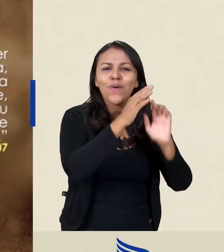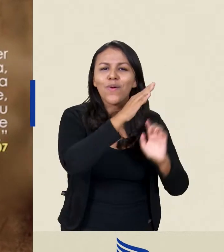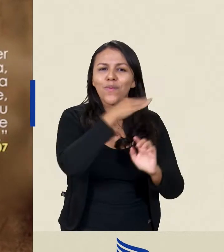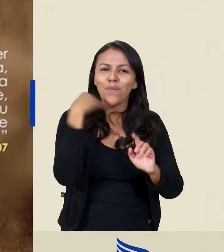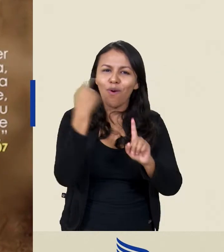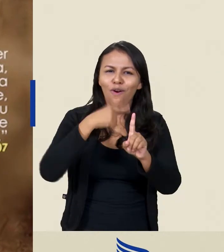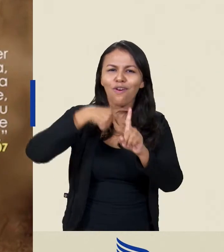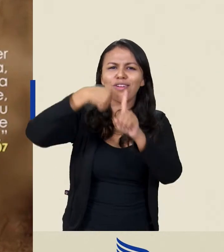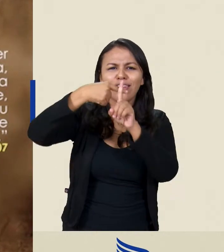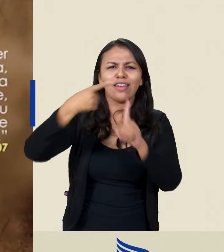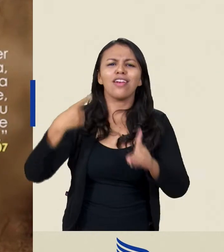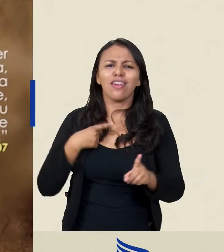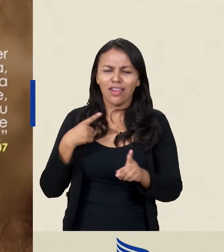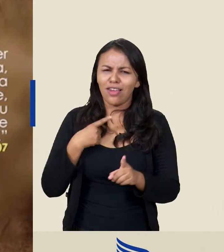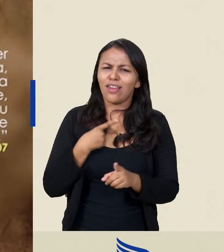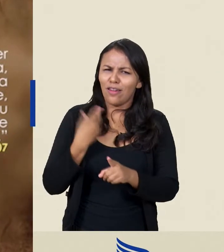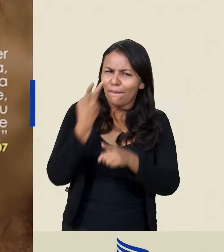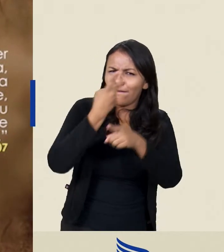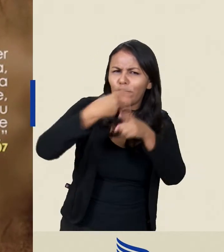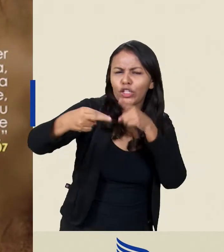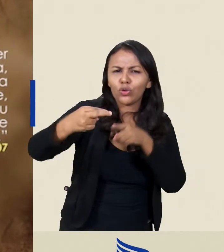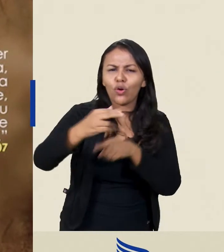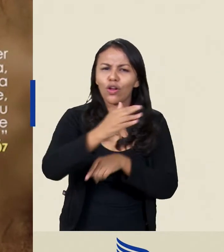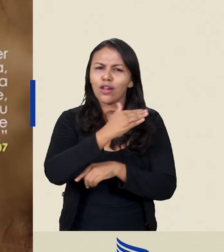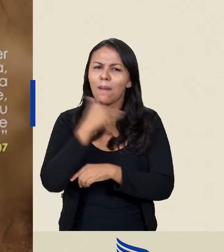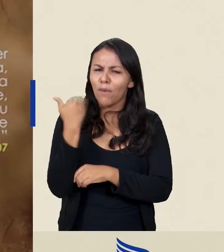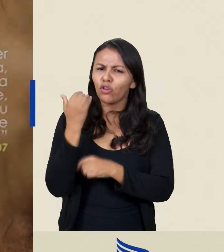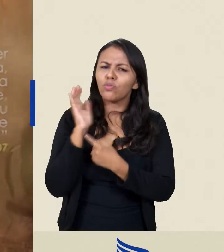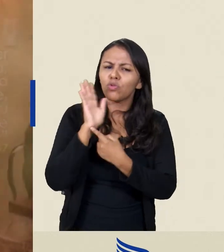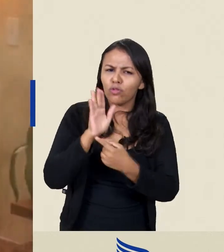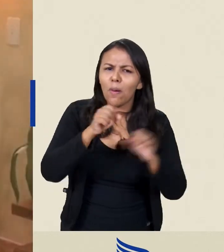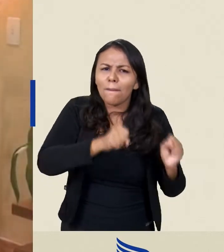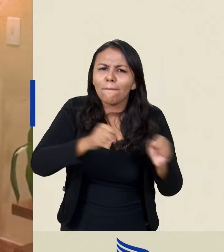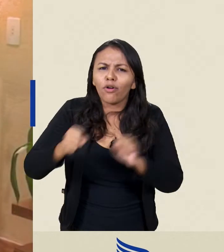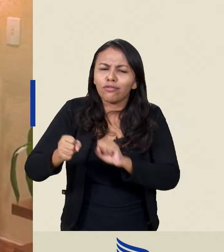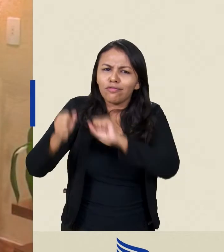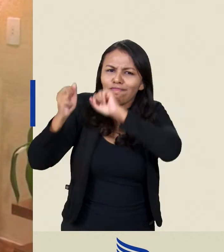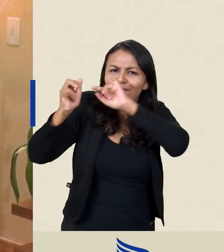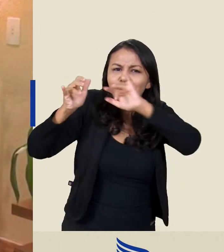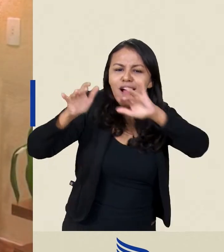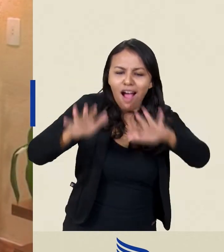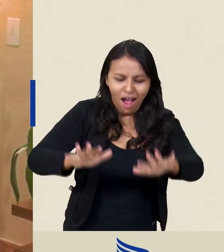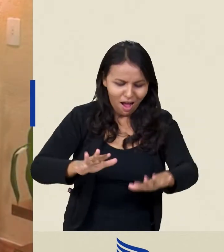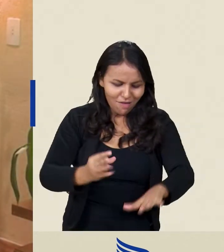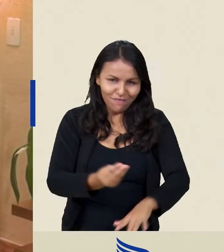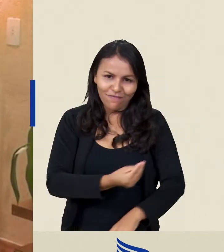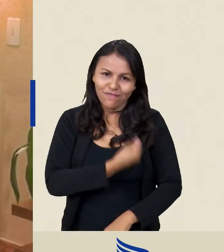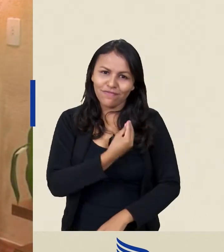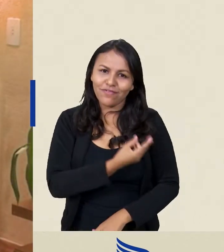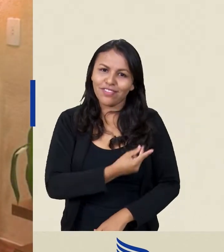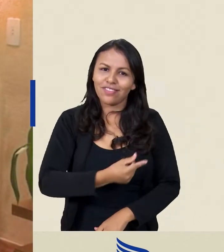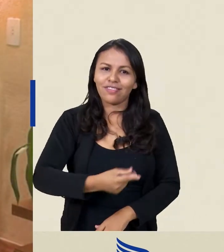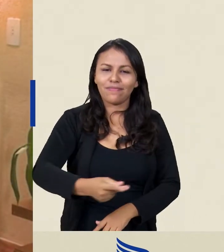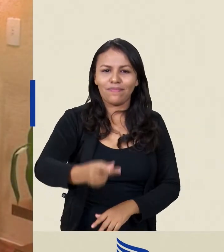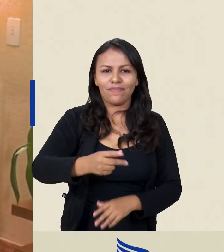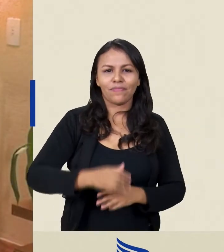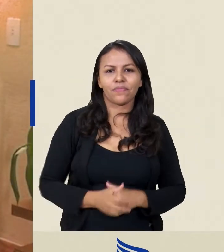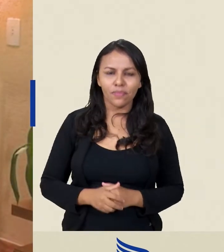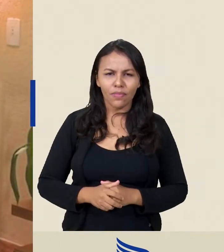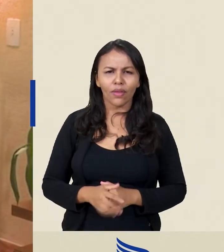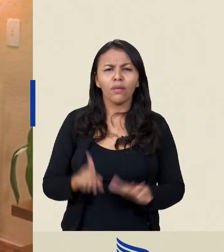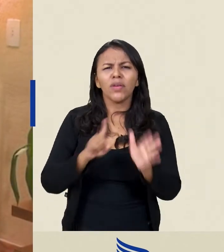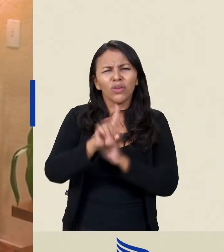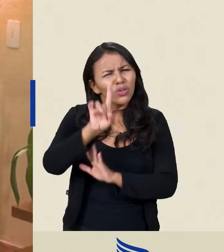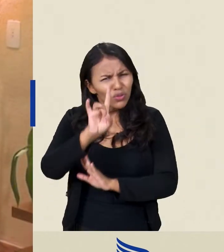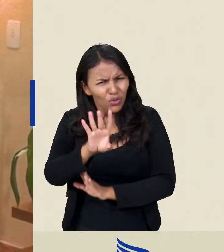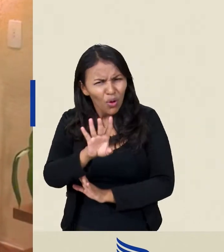sepulcro, e afirmou seu direito e poder de dar vida eterna. Eu pergunto, só os justos